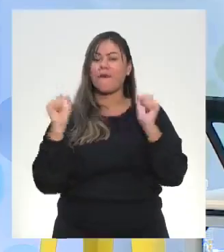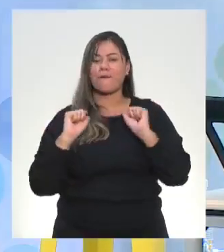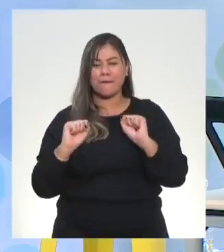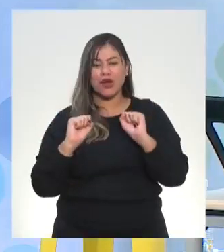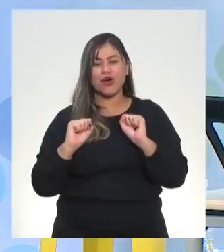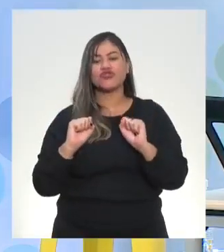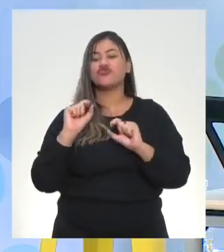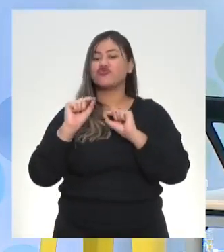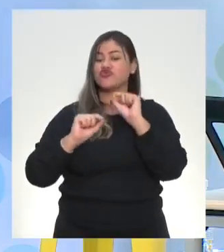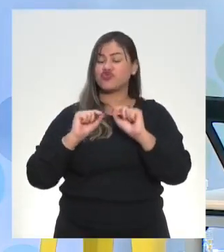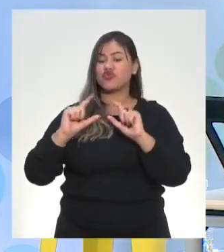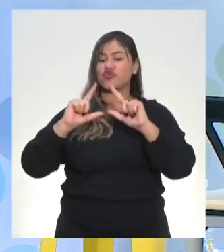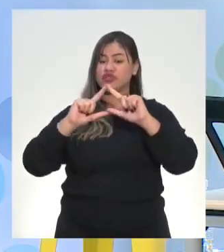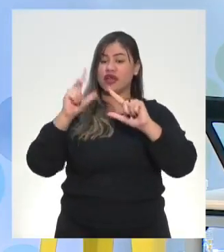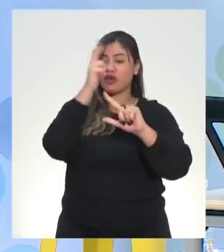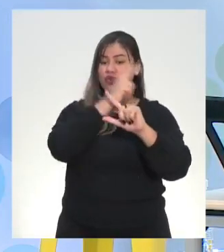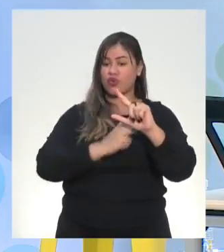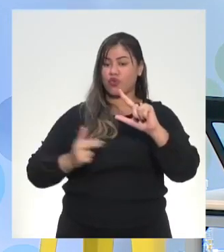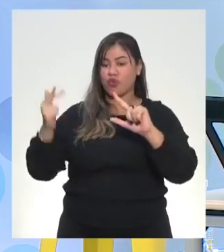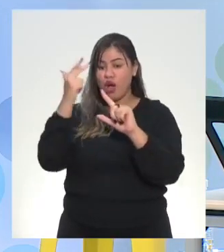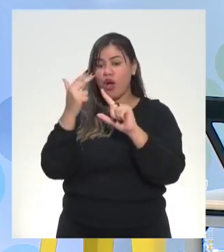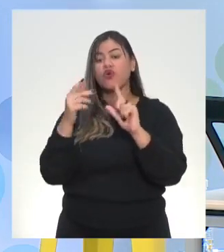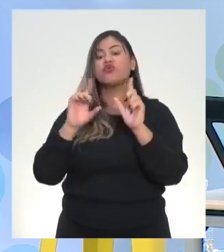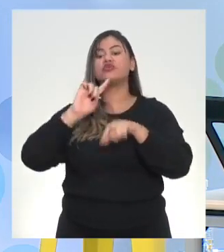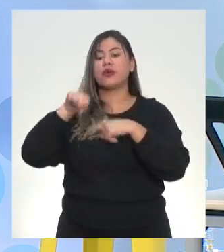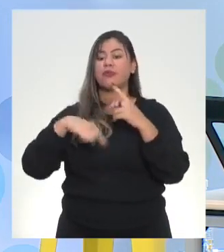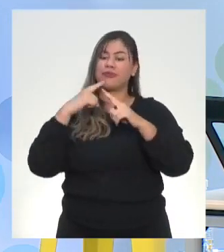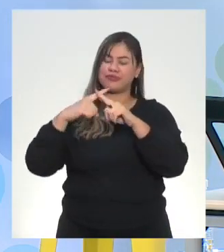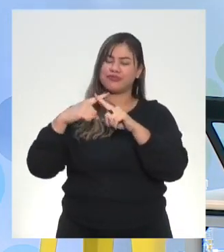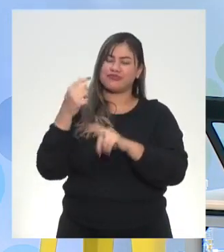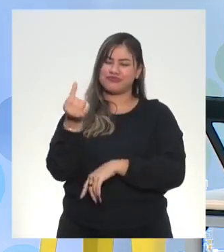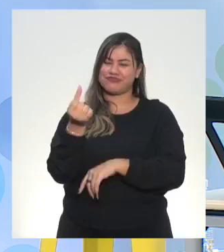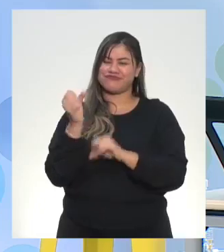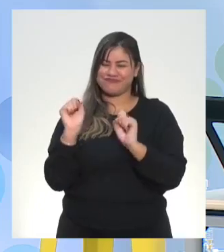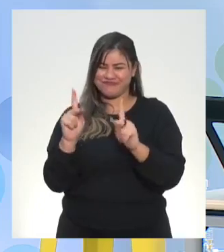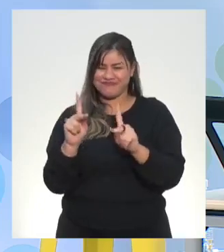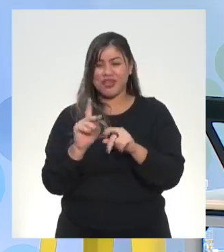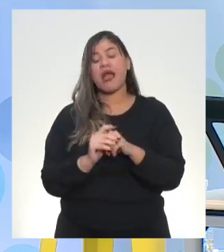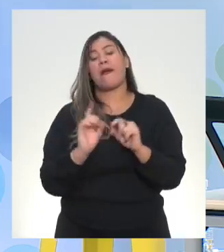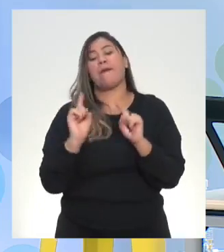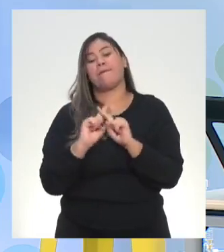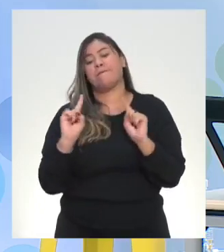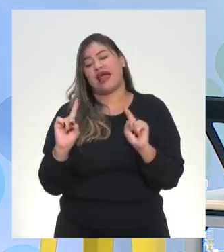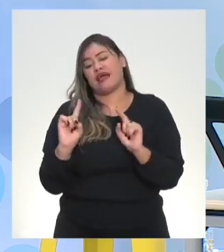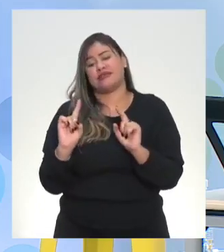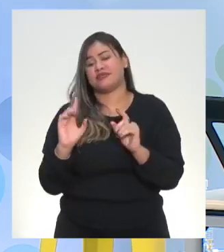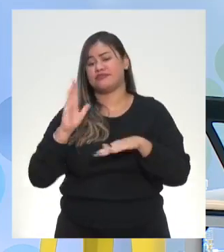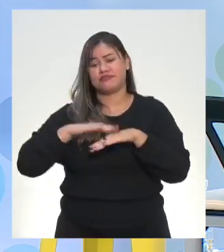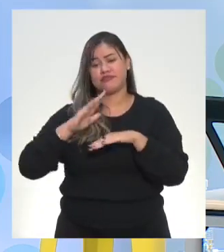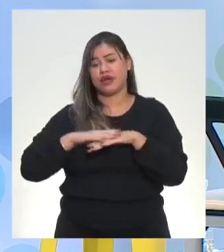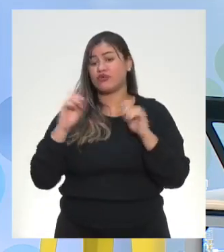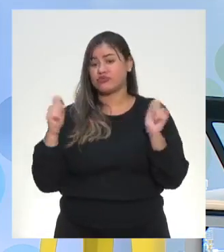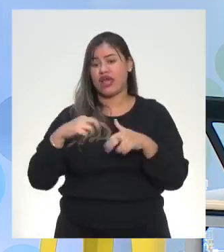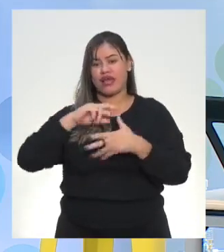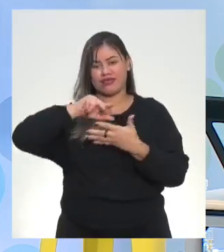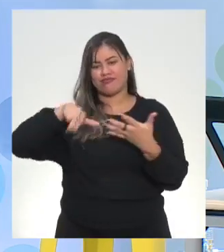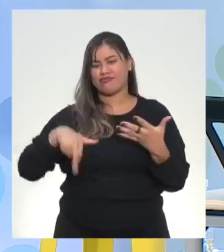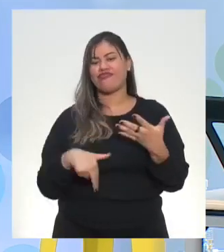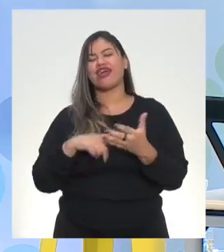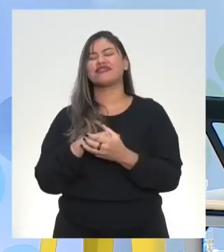da Escola Geraldo Martins, pessoal de São Sebastião, da PEI Maísa Teodoro, e o pessoal de Paraguaçu Paulista, da Escola Maria